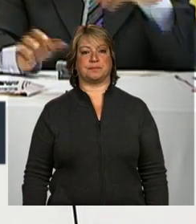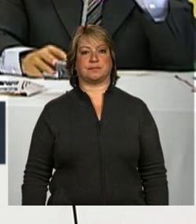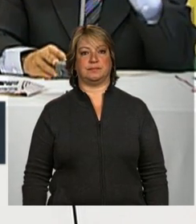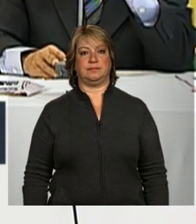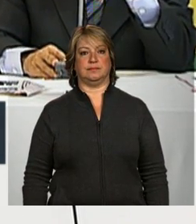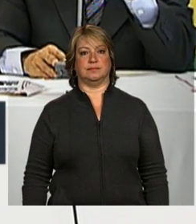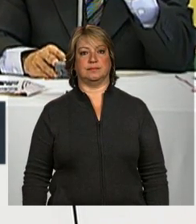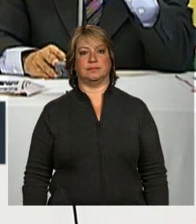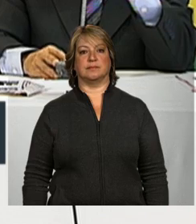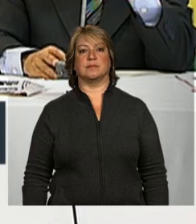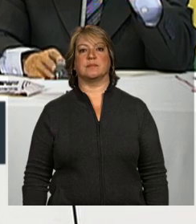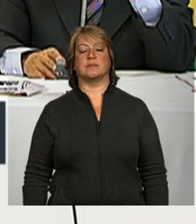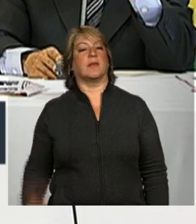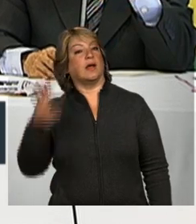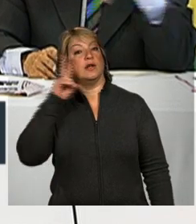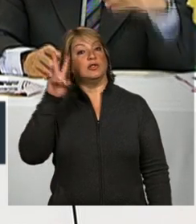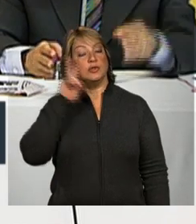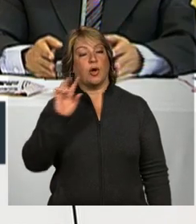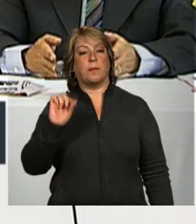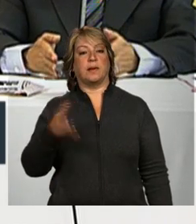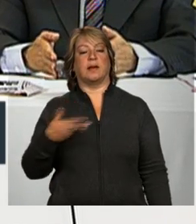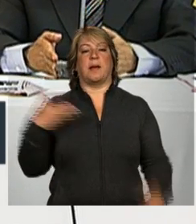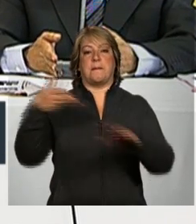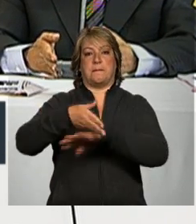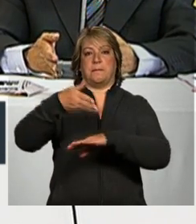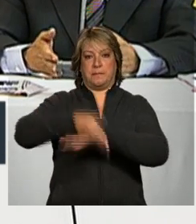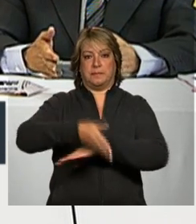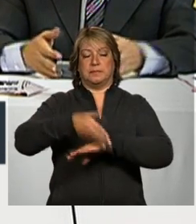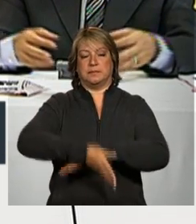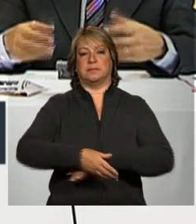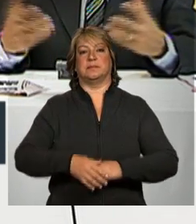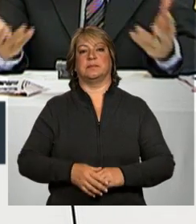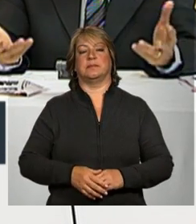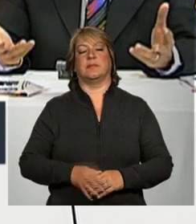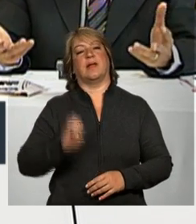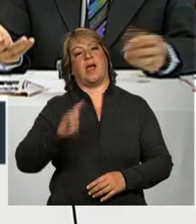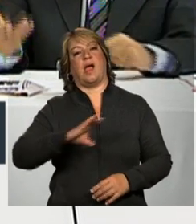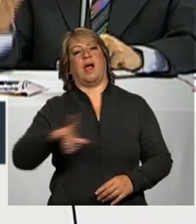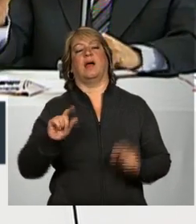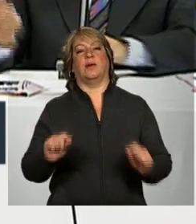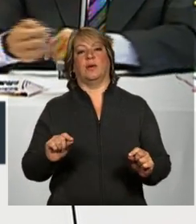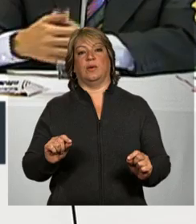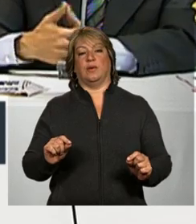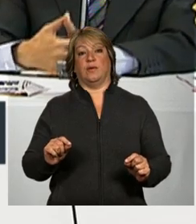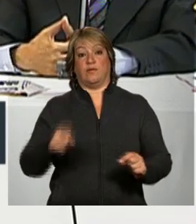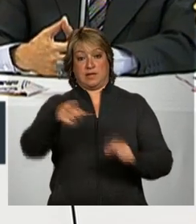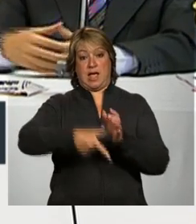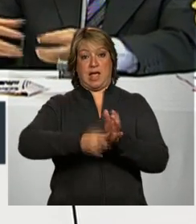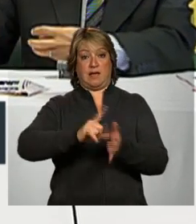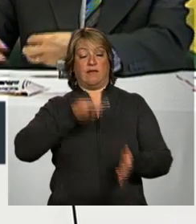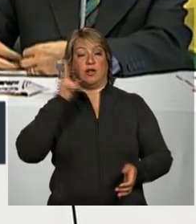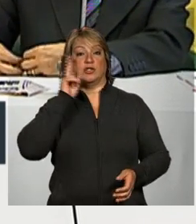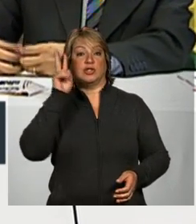publicamente em relação à participação eh evidentemente que eh você mencionou aí a